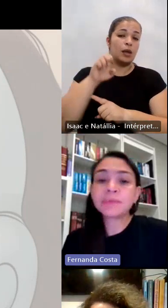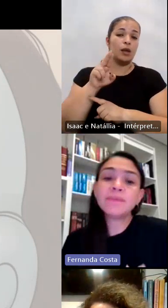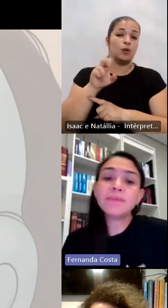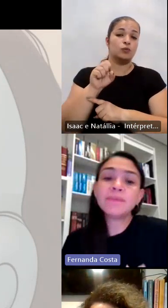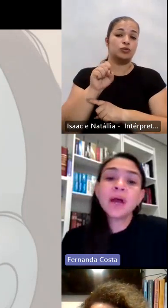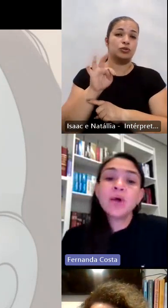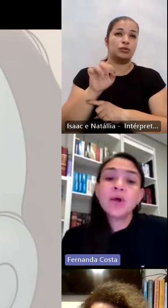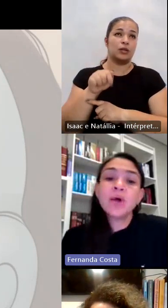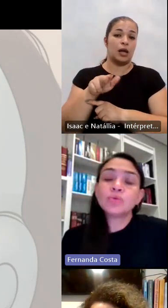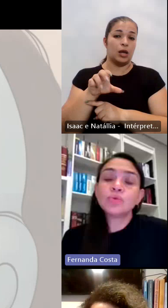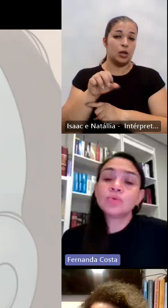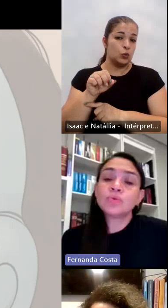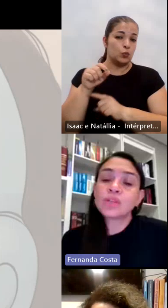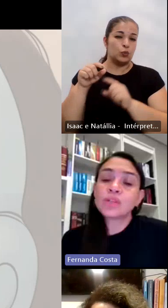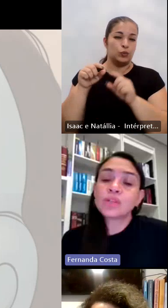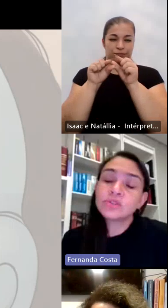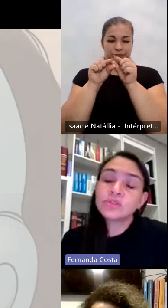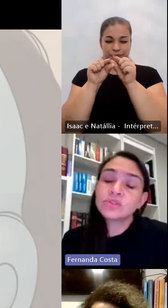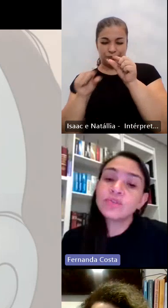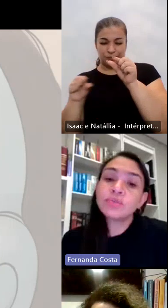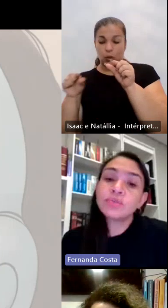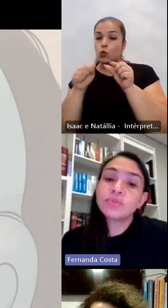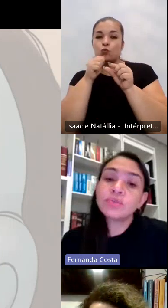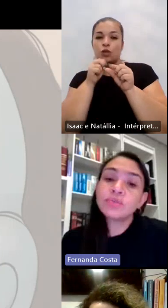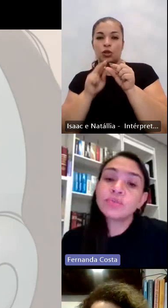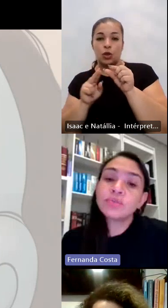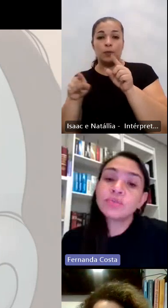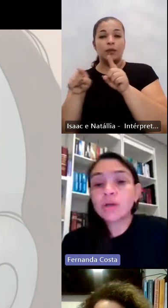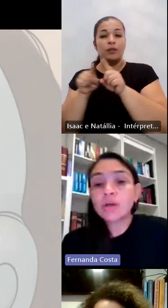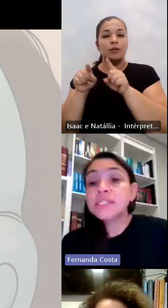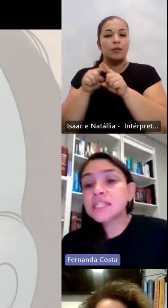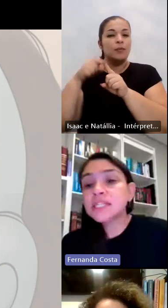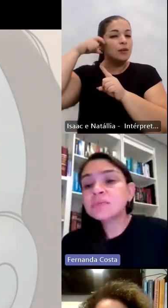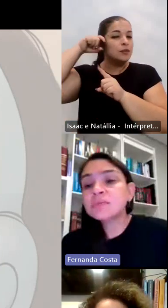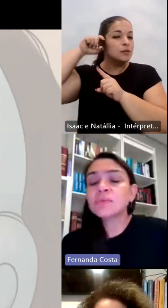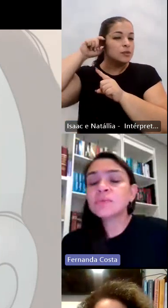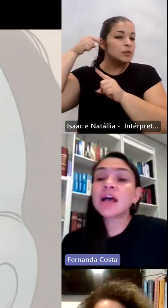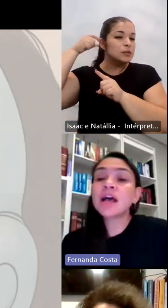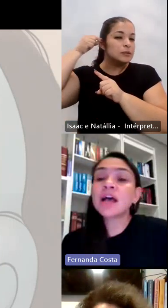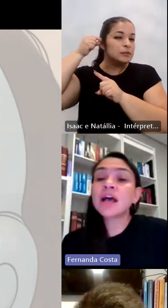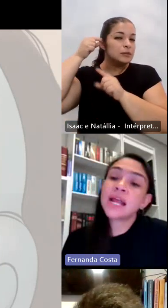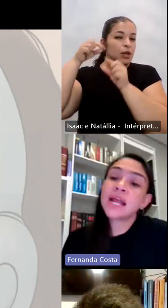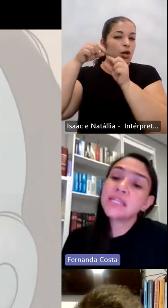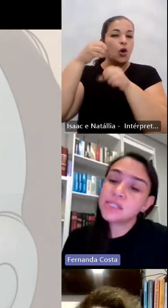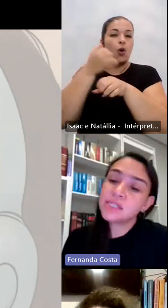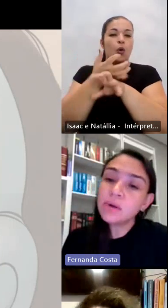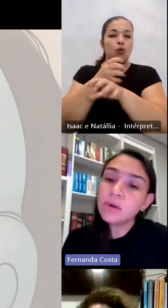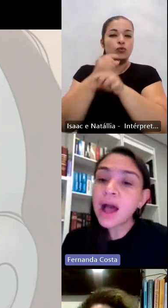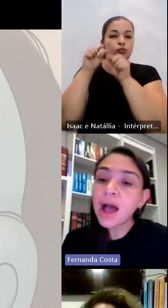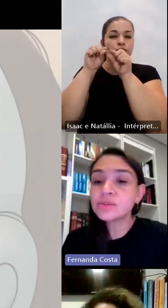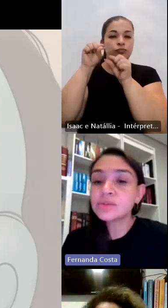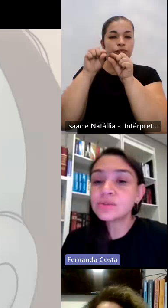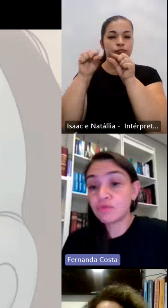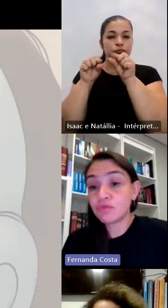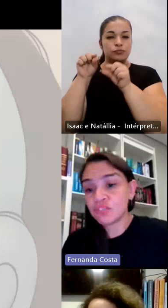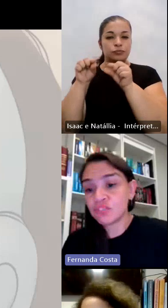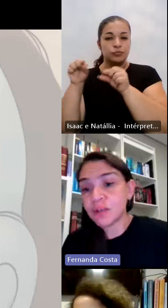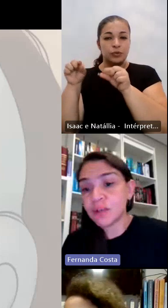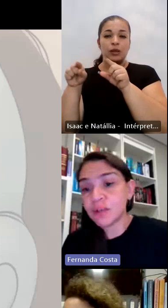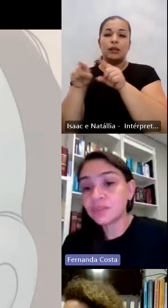nome, né? Os ossículos do ouvido, martelo, bigorna e estribos, os canais semicirculares, o